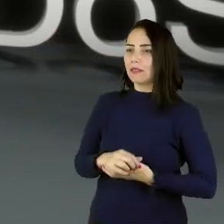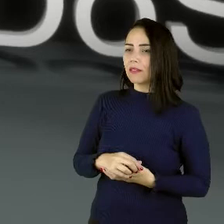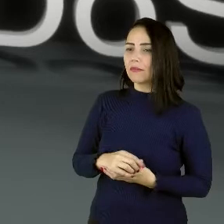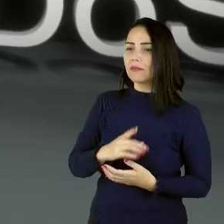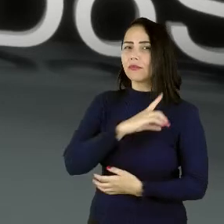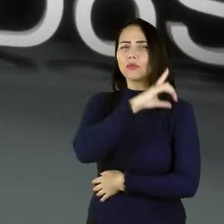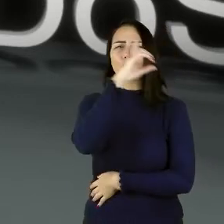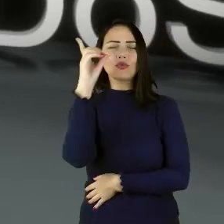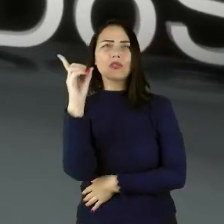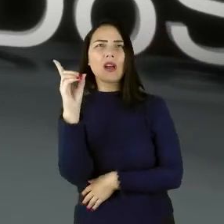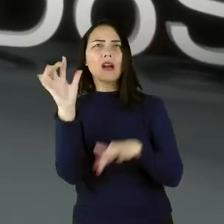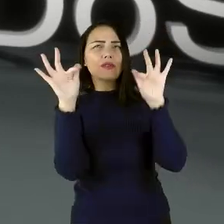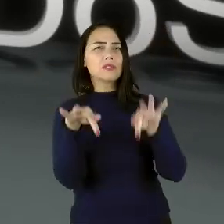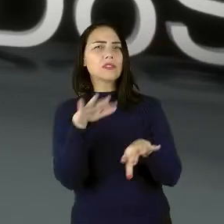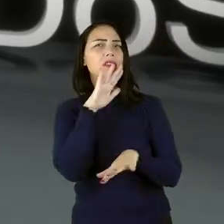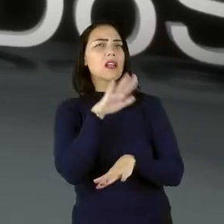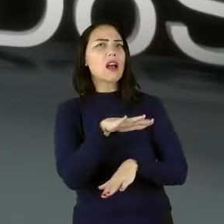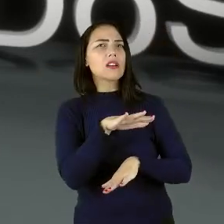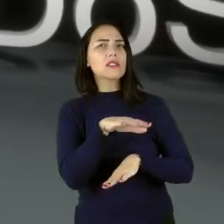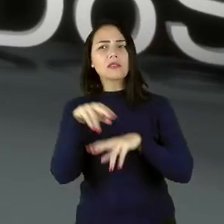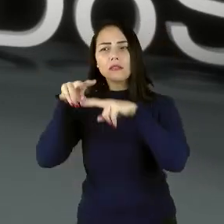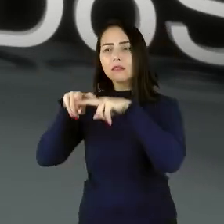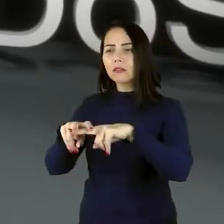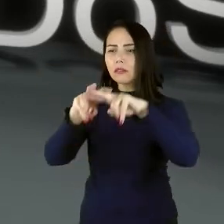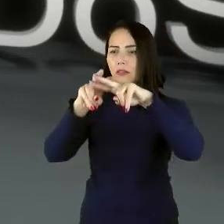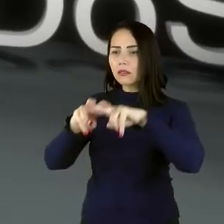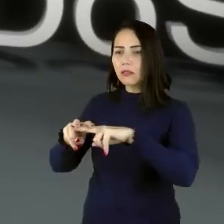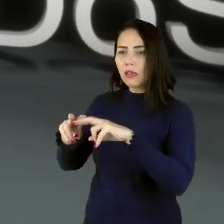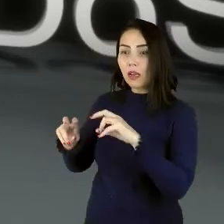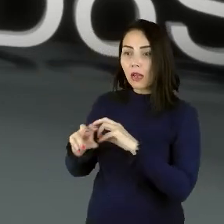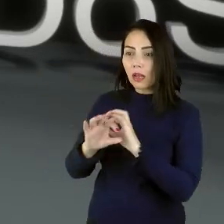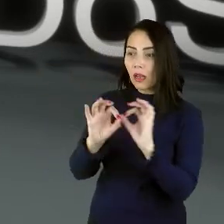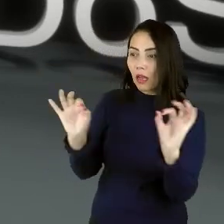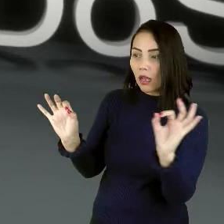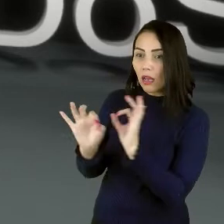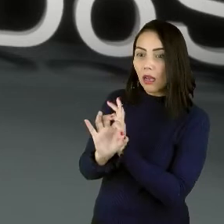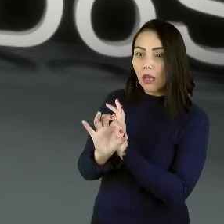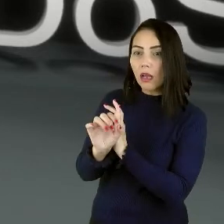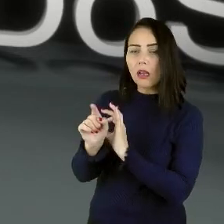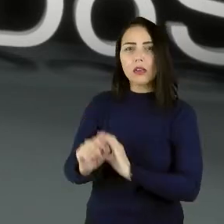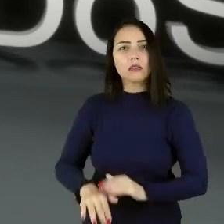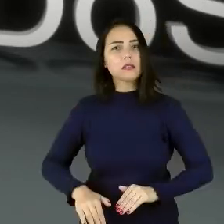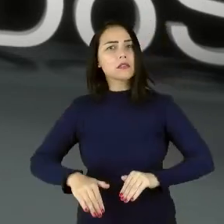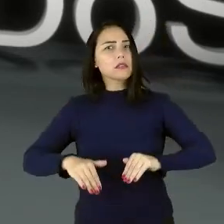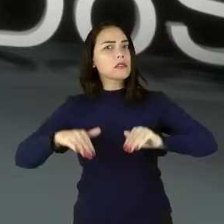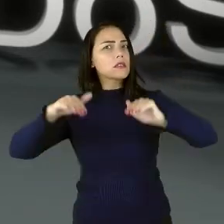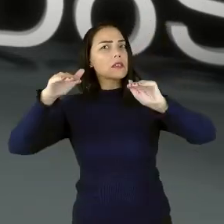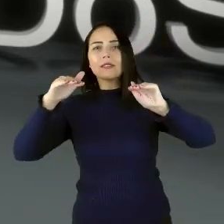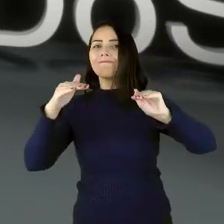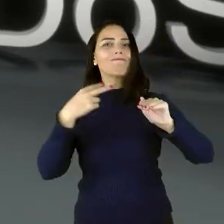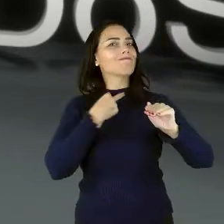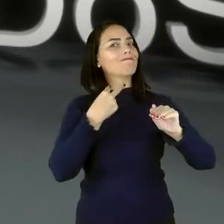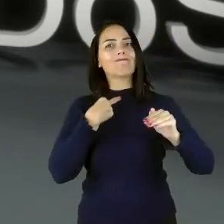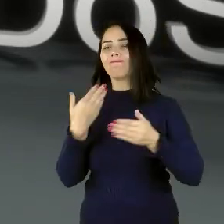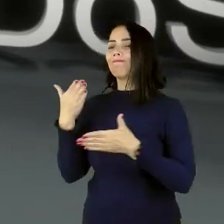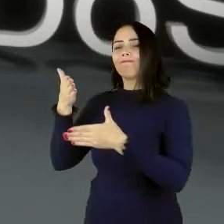um dia, num final de tarde de outono, o balanço estava vazio. Karina havia crescido e não cabia